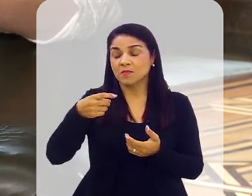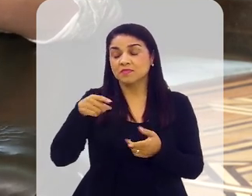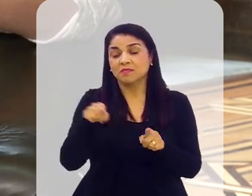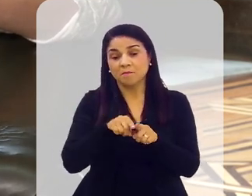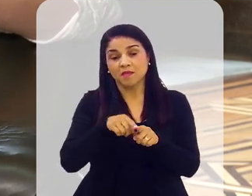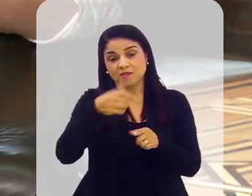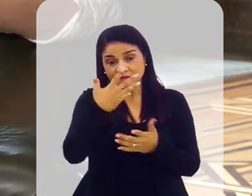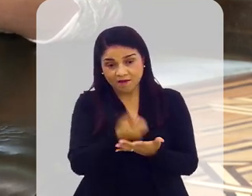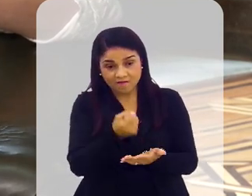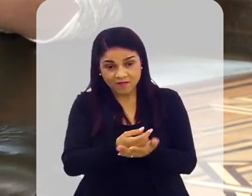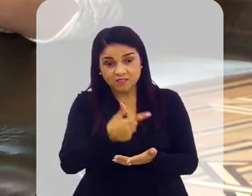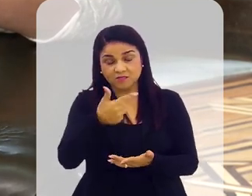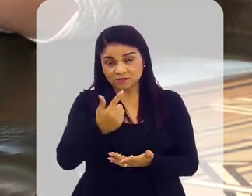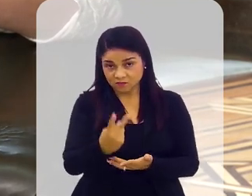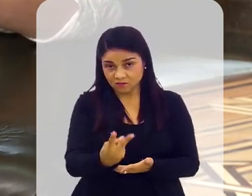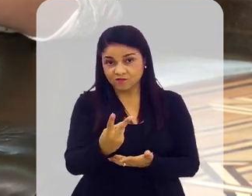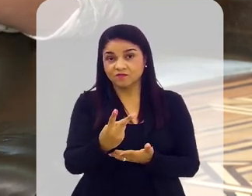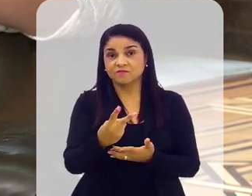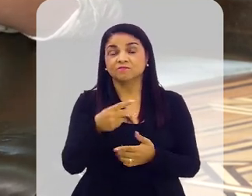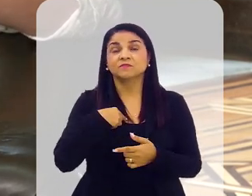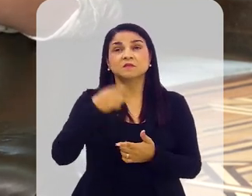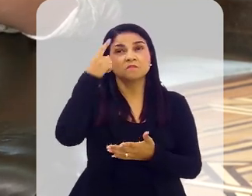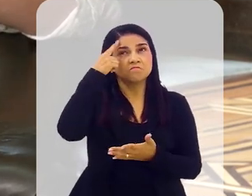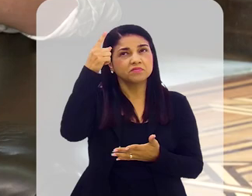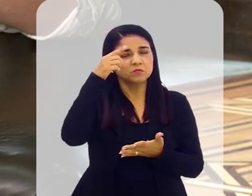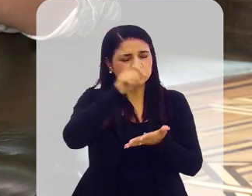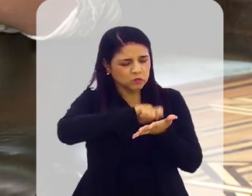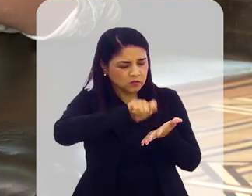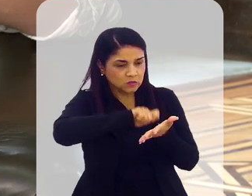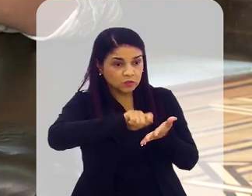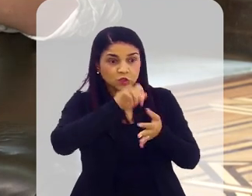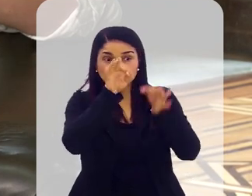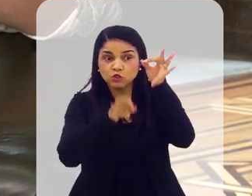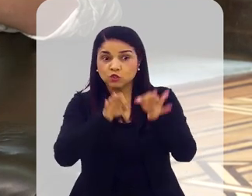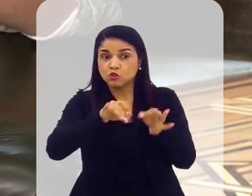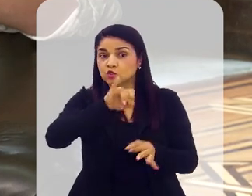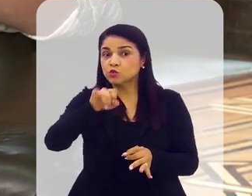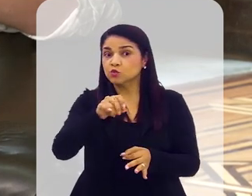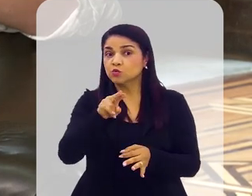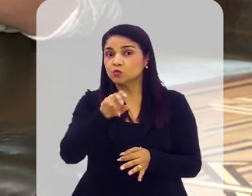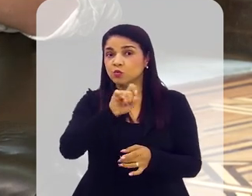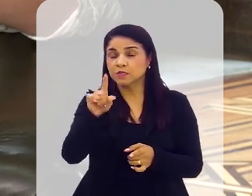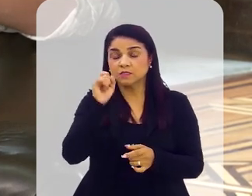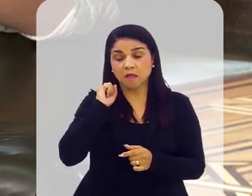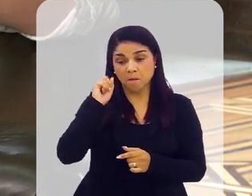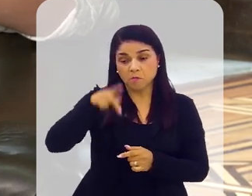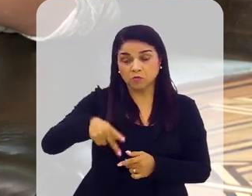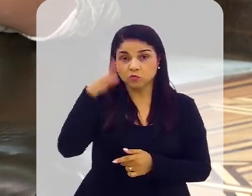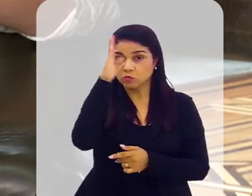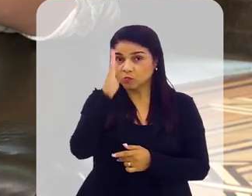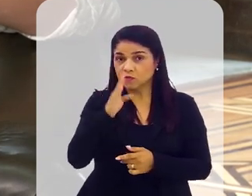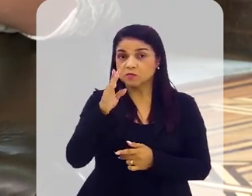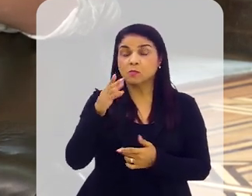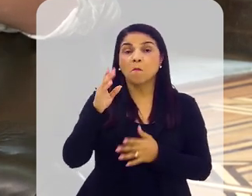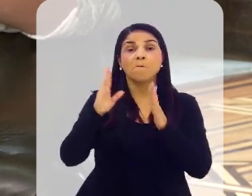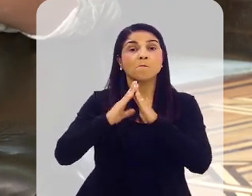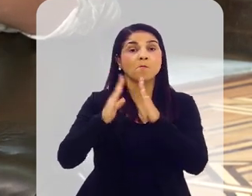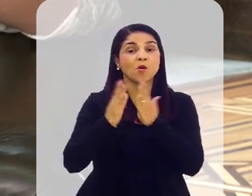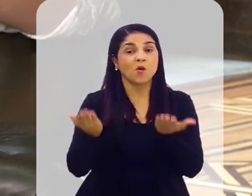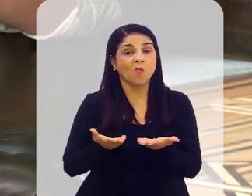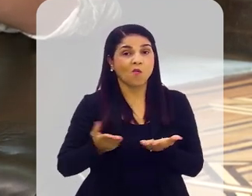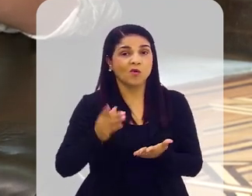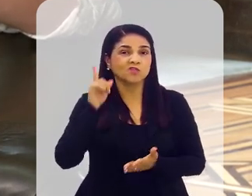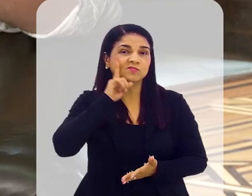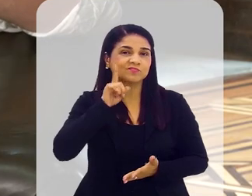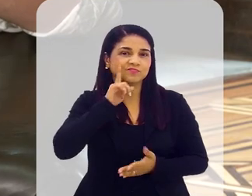nesse penúltimo trabalho seu? E essa música, quem compôs ela, pensando bem, é um juiz de direito que ele se aposentou no Brasil e ele mora em